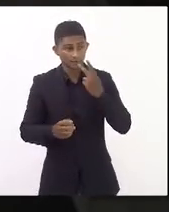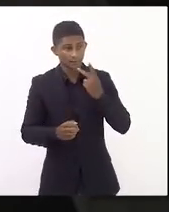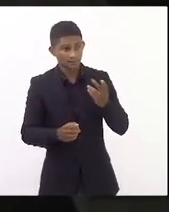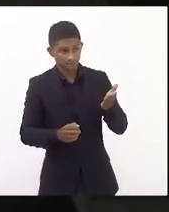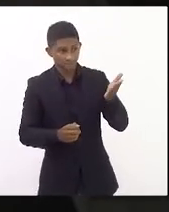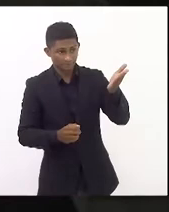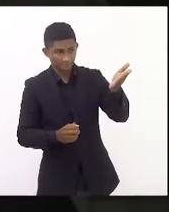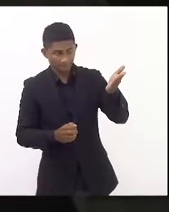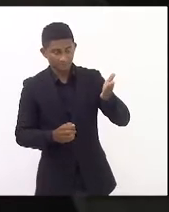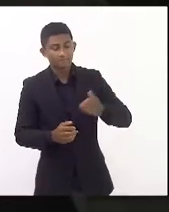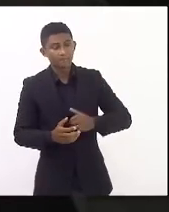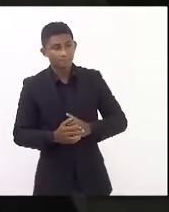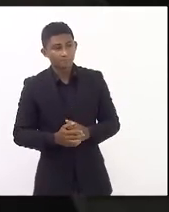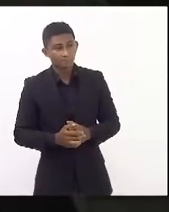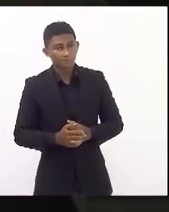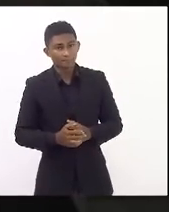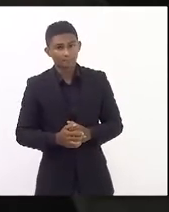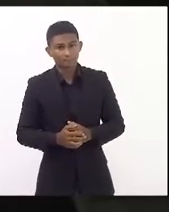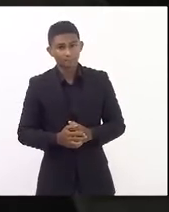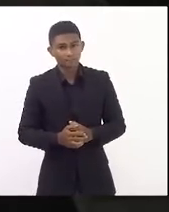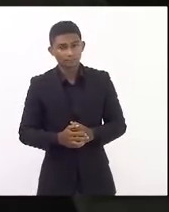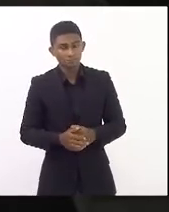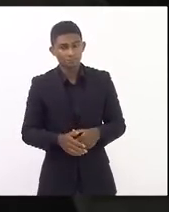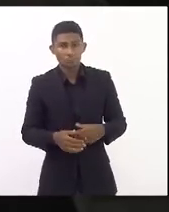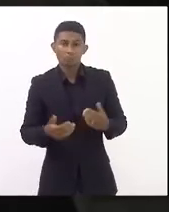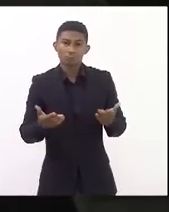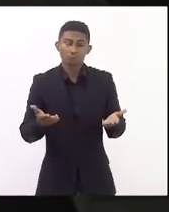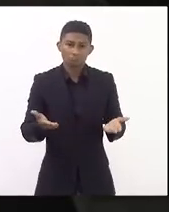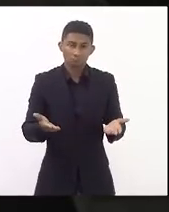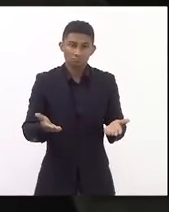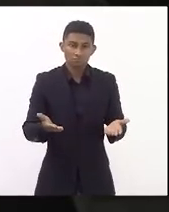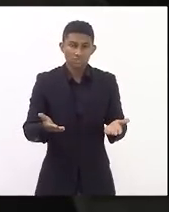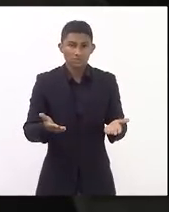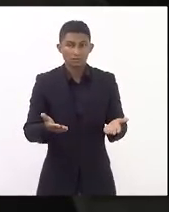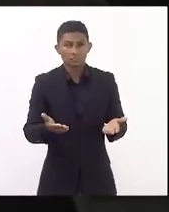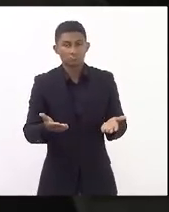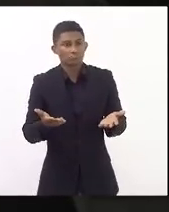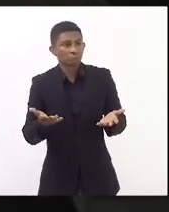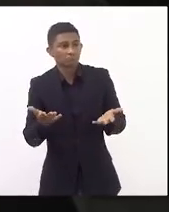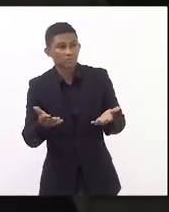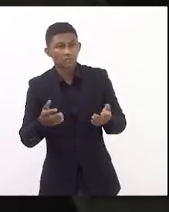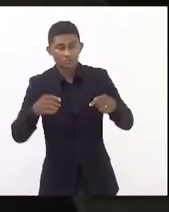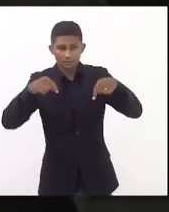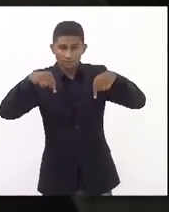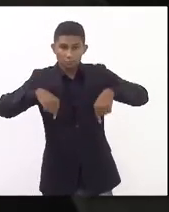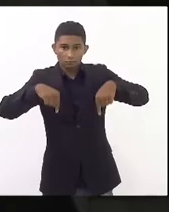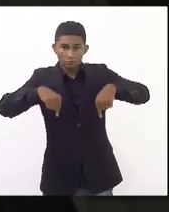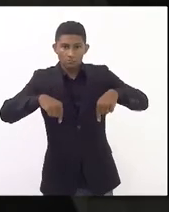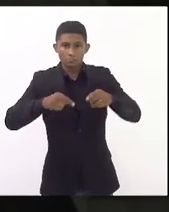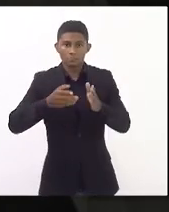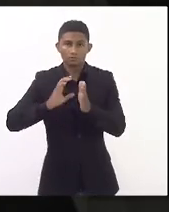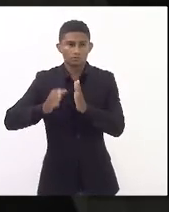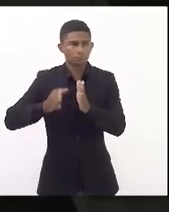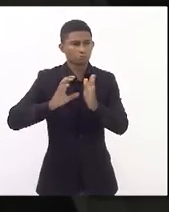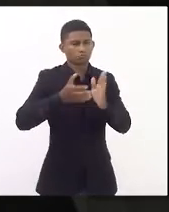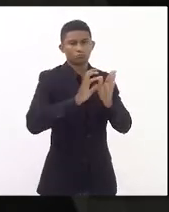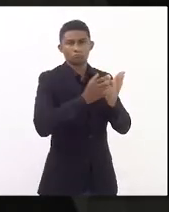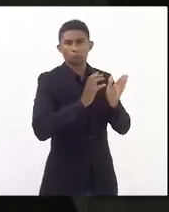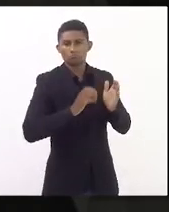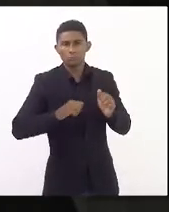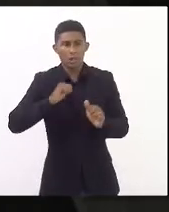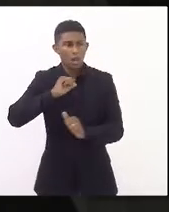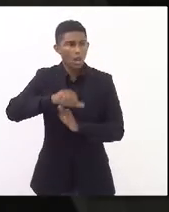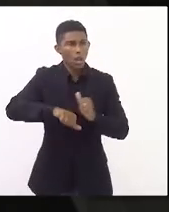Excelência que, de qualquer forma, independente das mudanças de siglas no